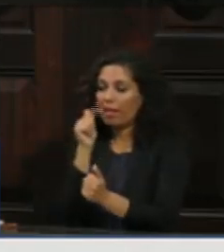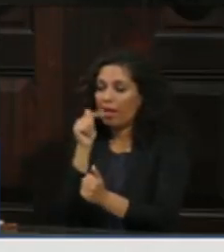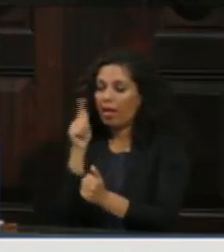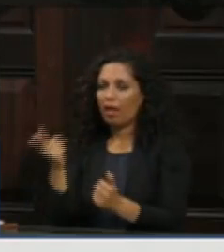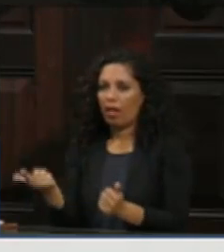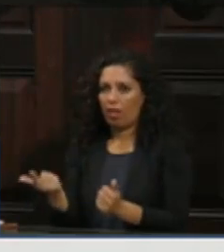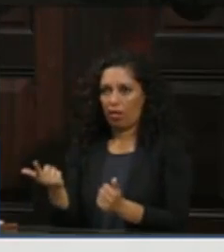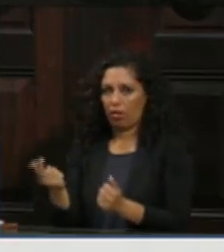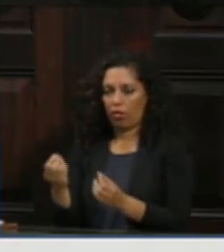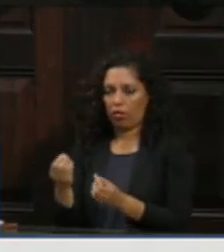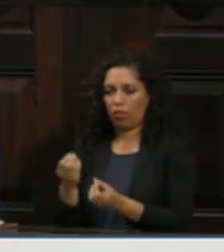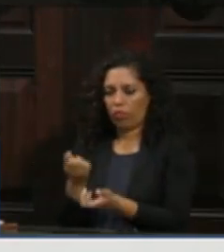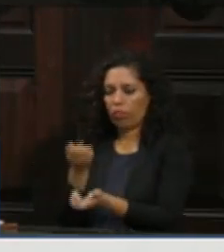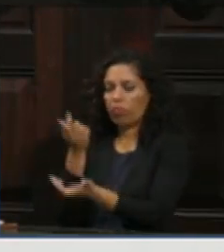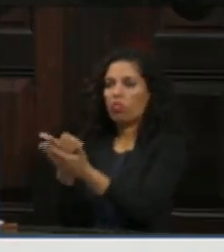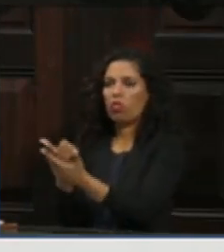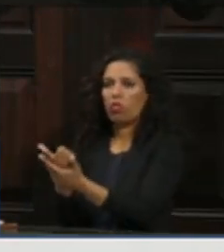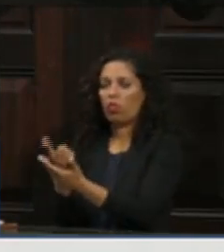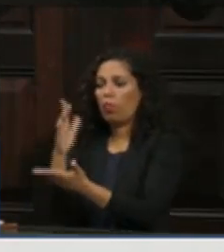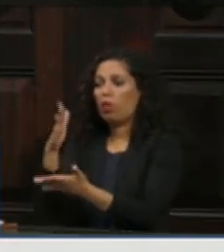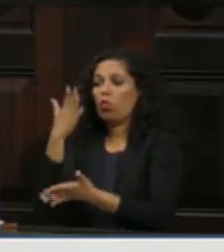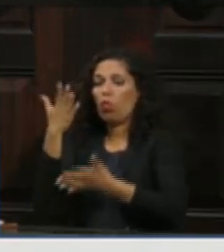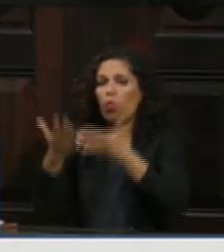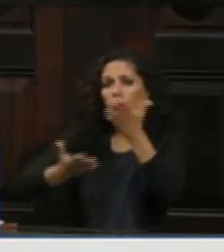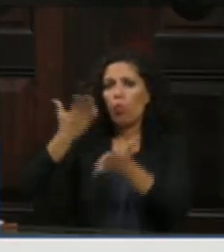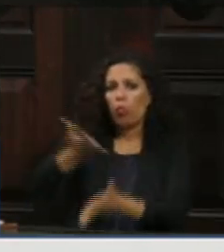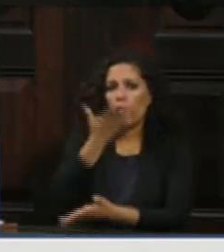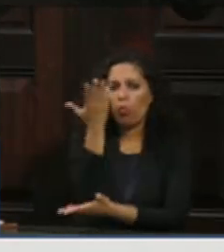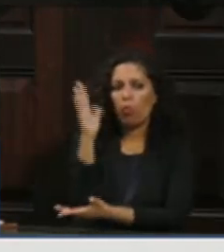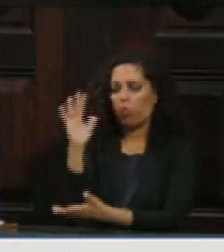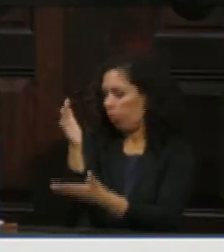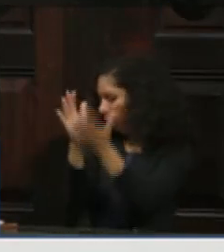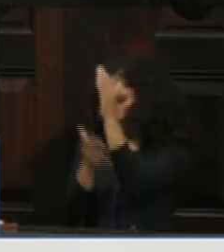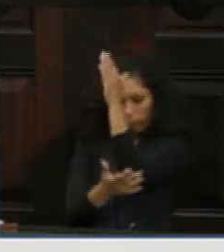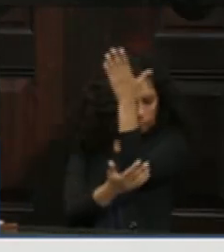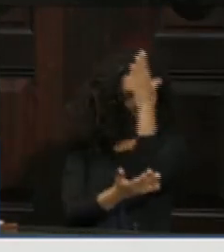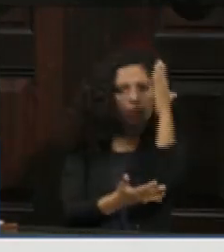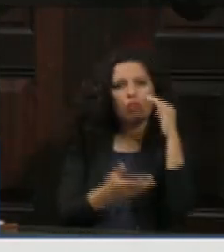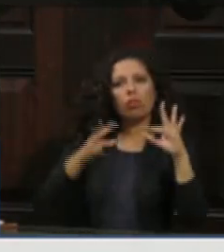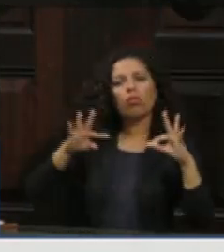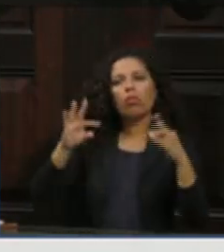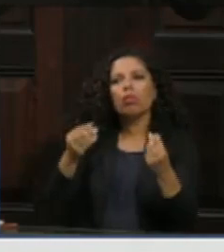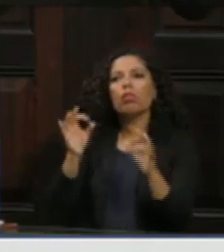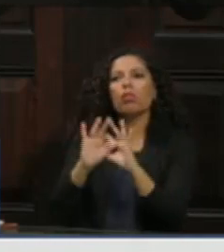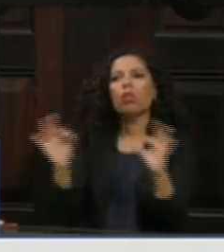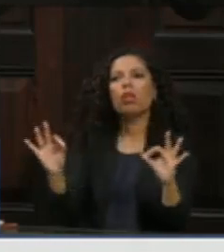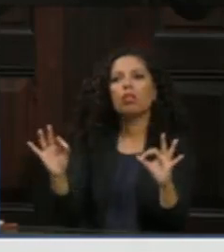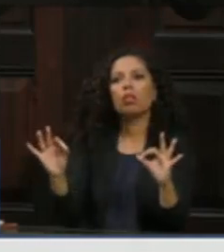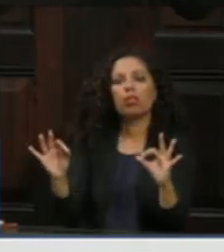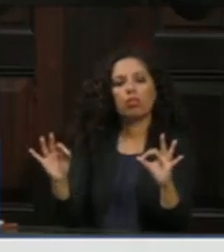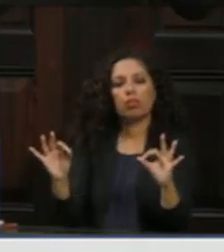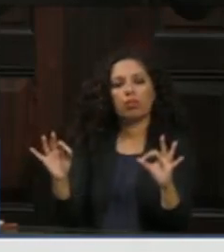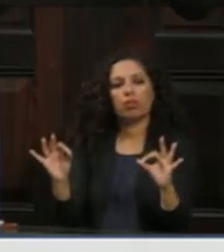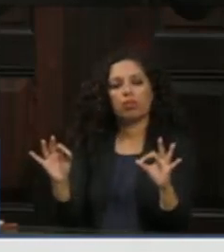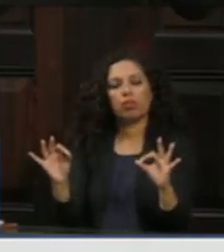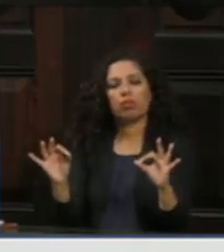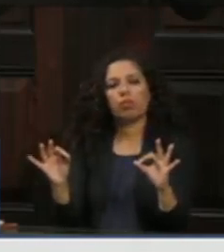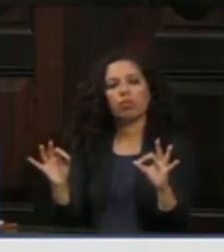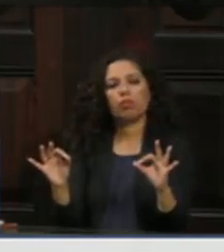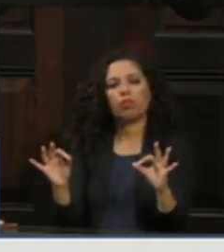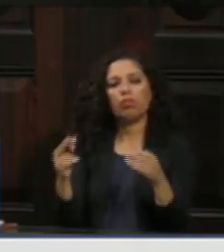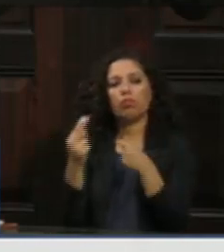processo. Vossa Excelência entender bem. A Lei de Recursos Hídricos proíbe